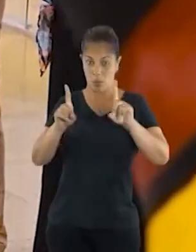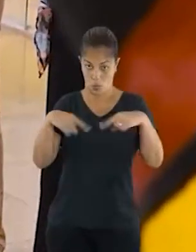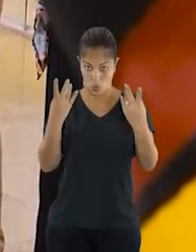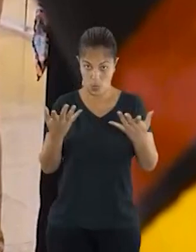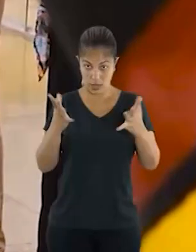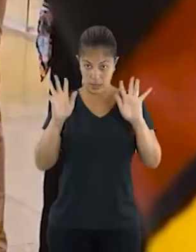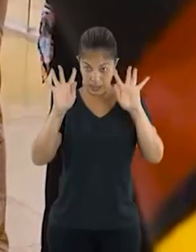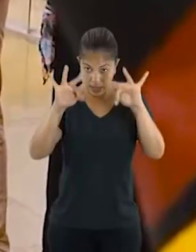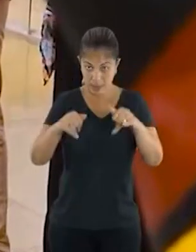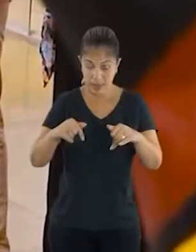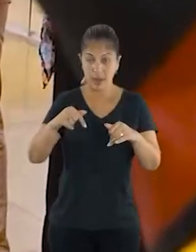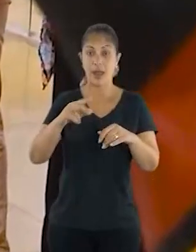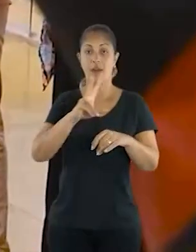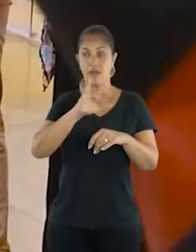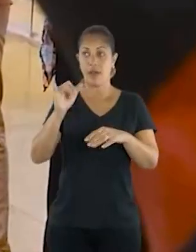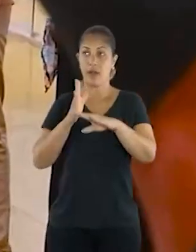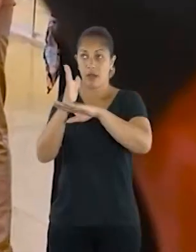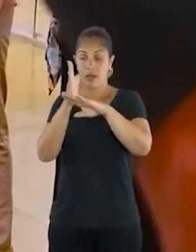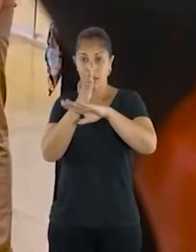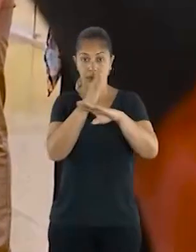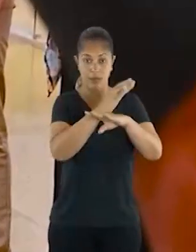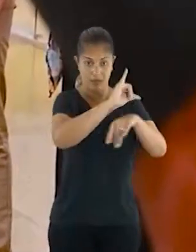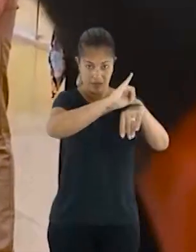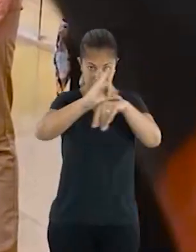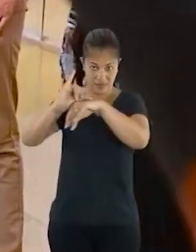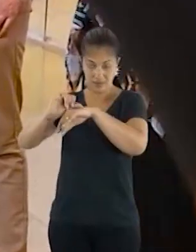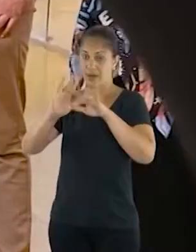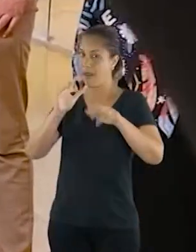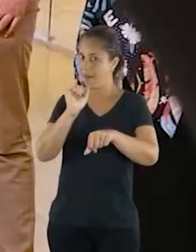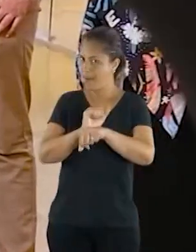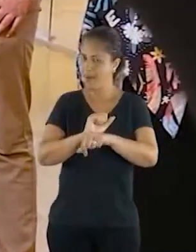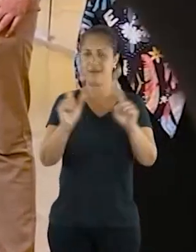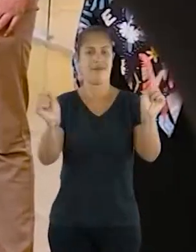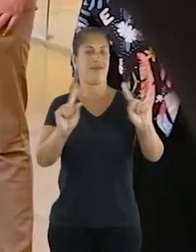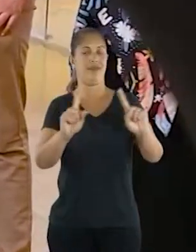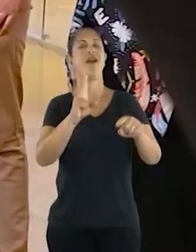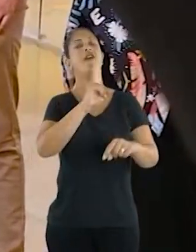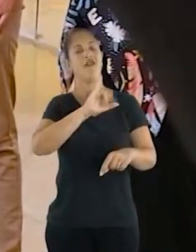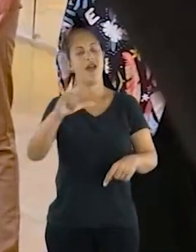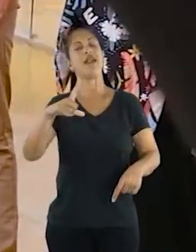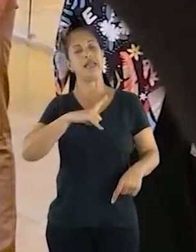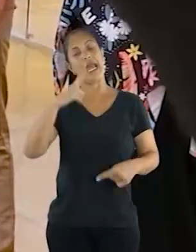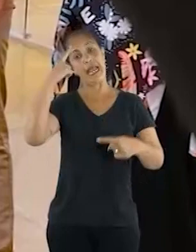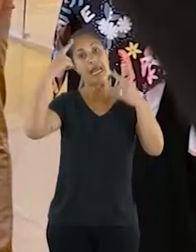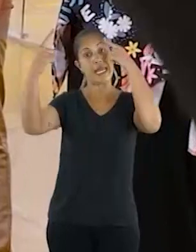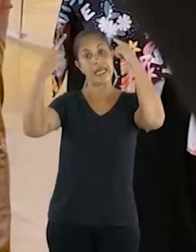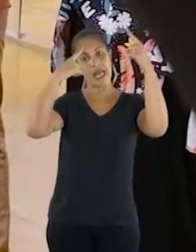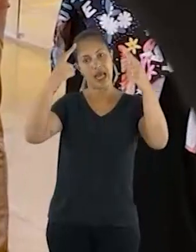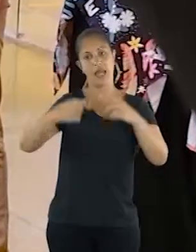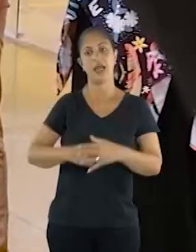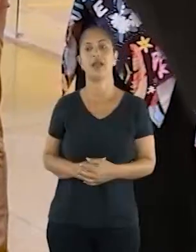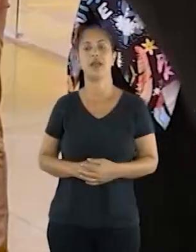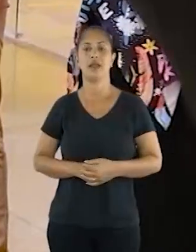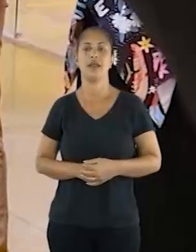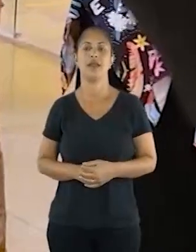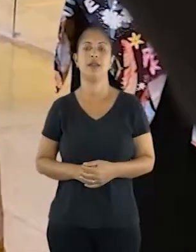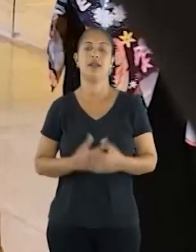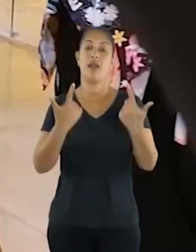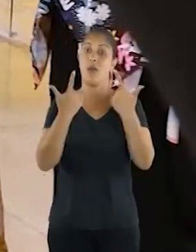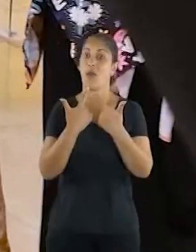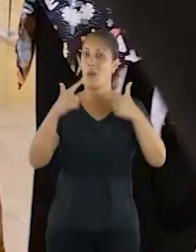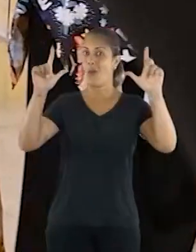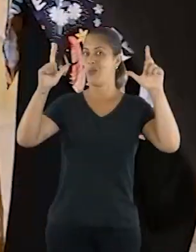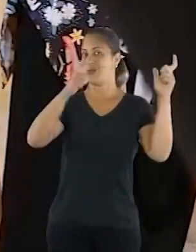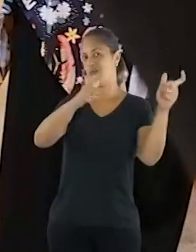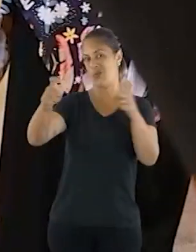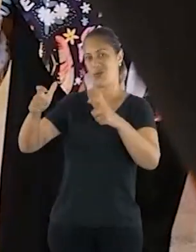terminar de circular, a gente não acha que a gente parou só no Recife. A gente ainda tem ideias, viu, de ir para